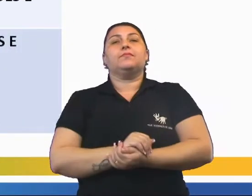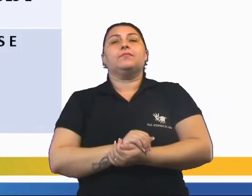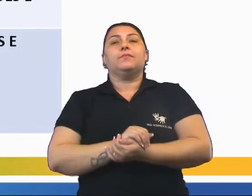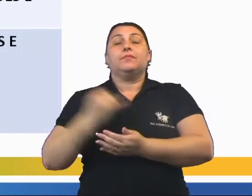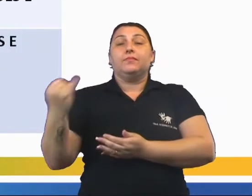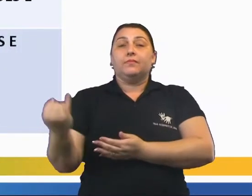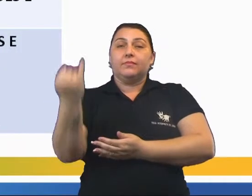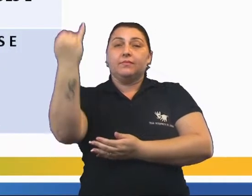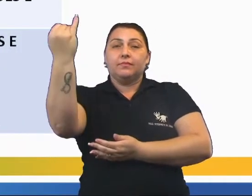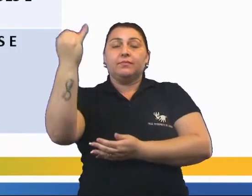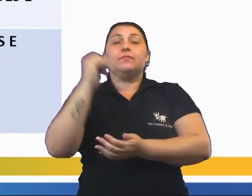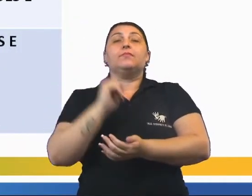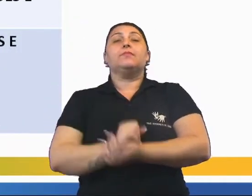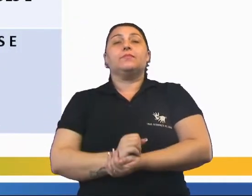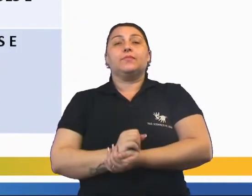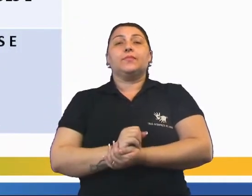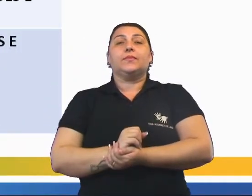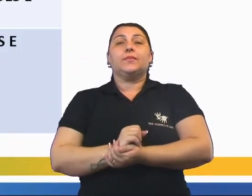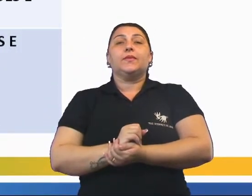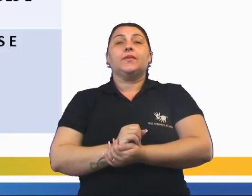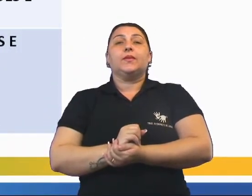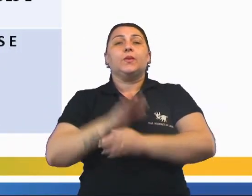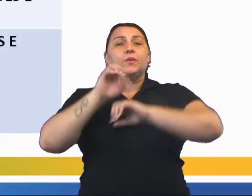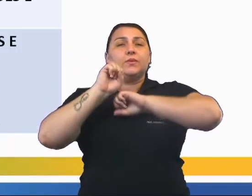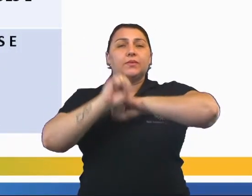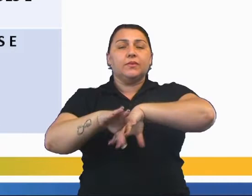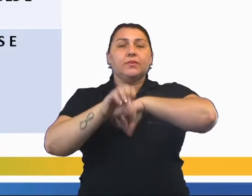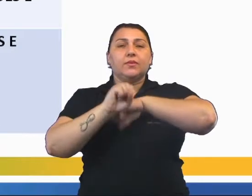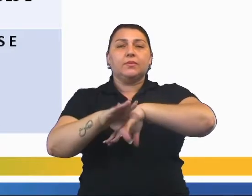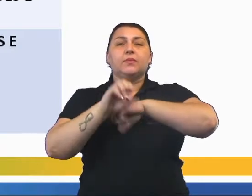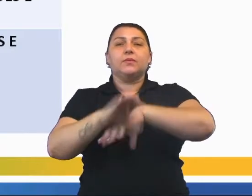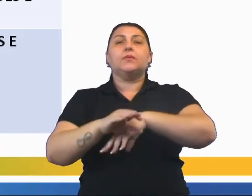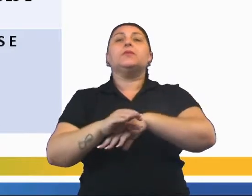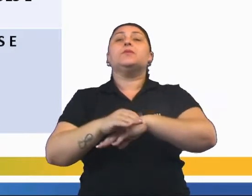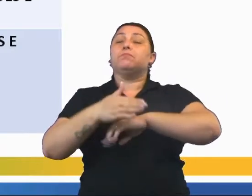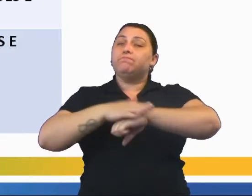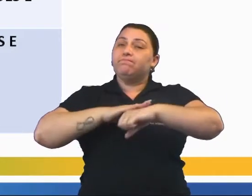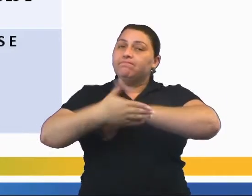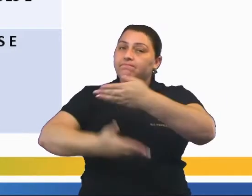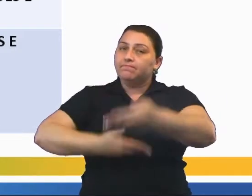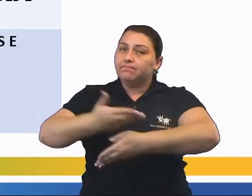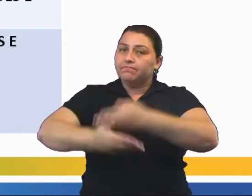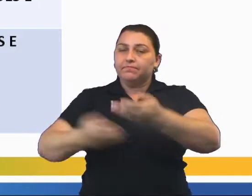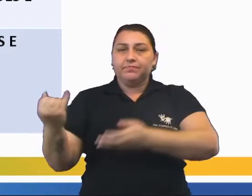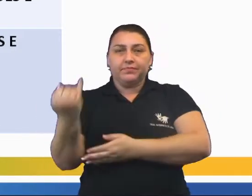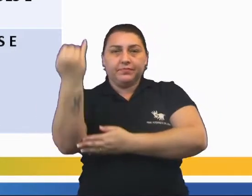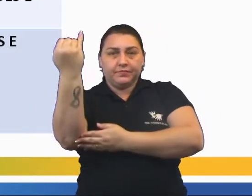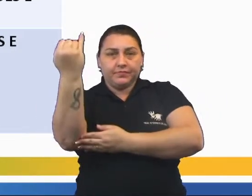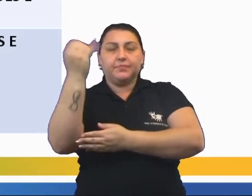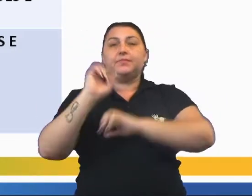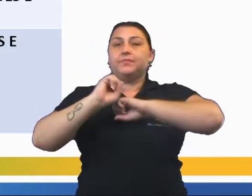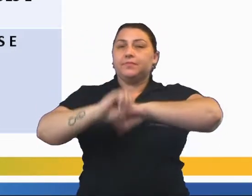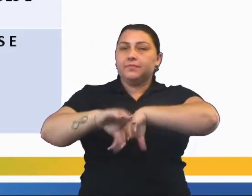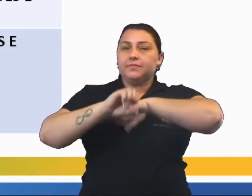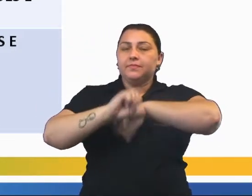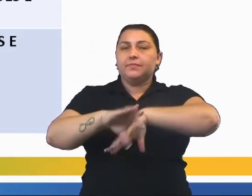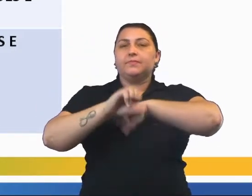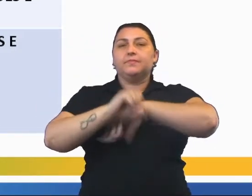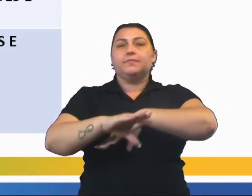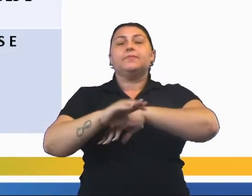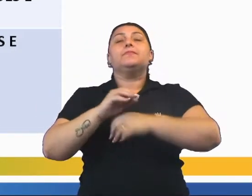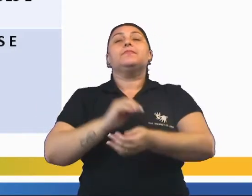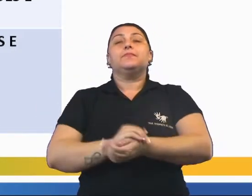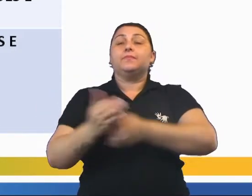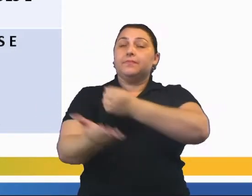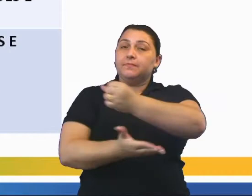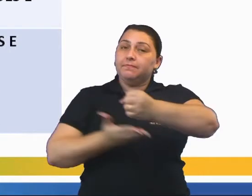os fundamentos, os preceitos, as doutrinas, há um fator de diálogo. Isso é importante, esses ensinamentos, esses